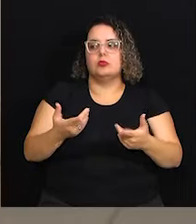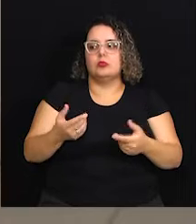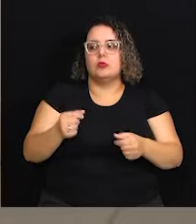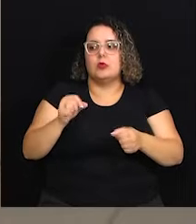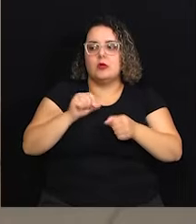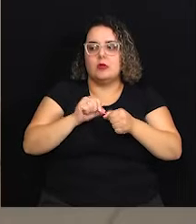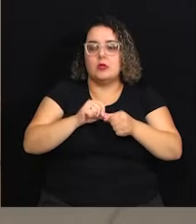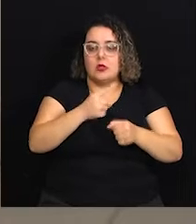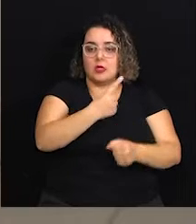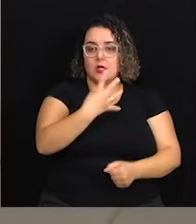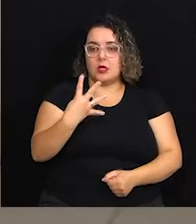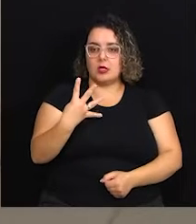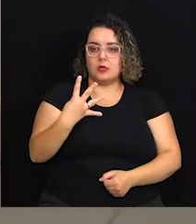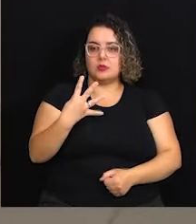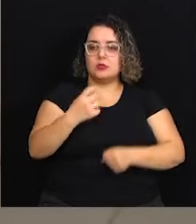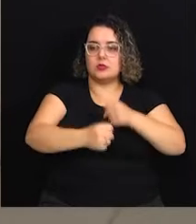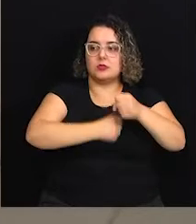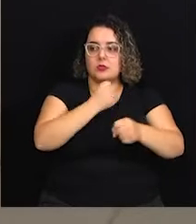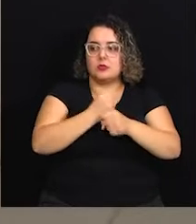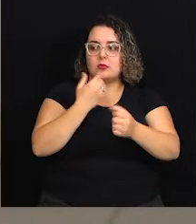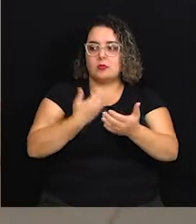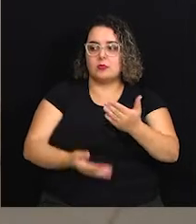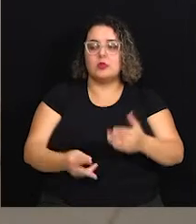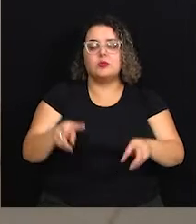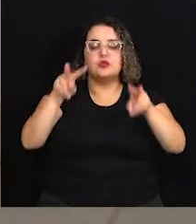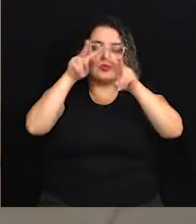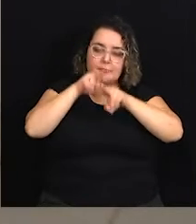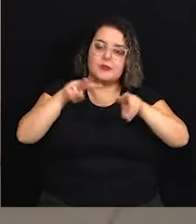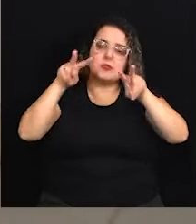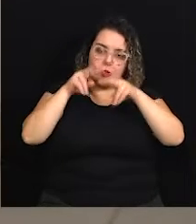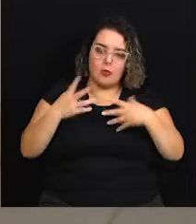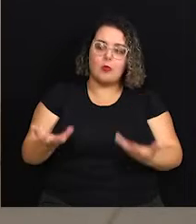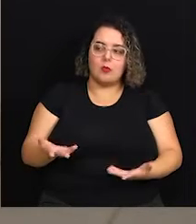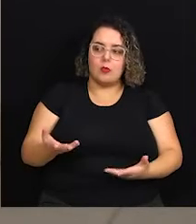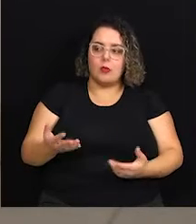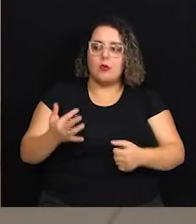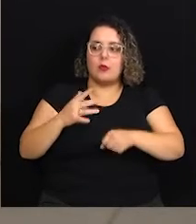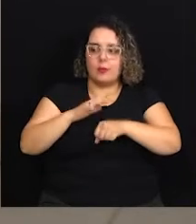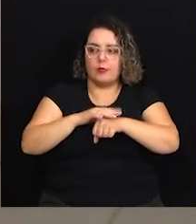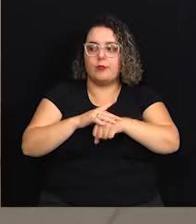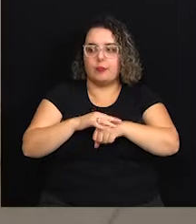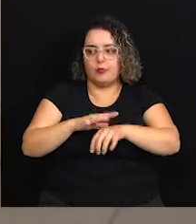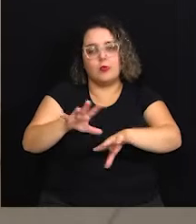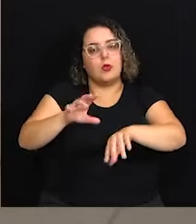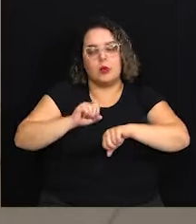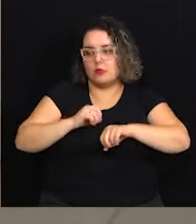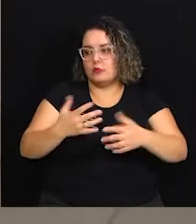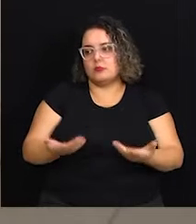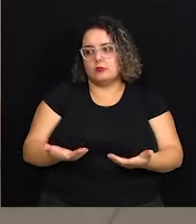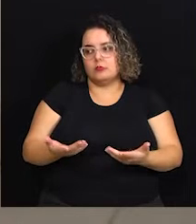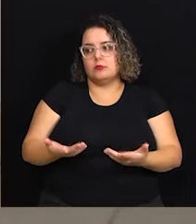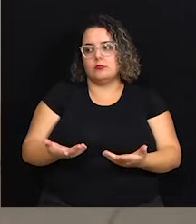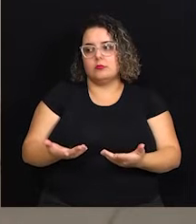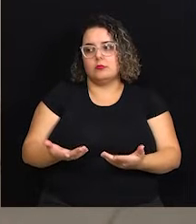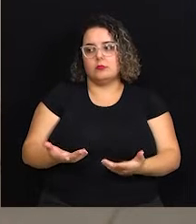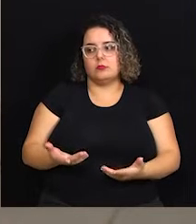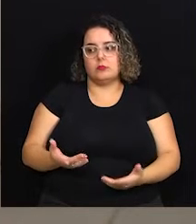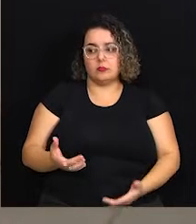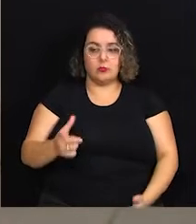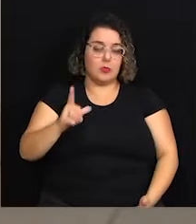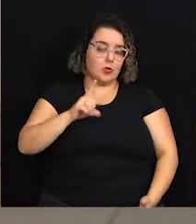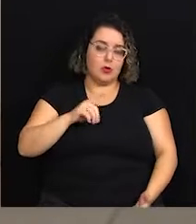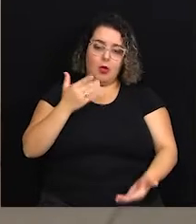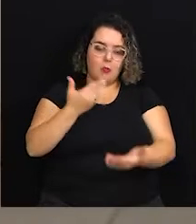14 anos que eu perdi a visão. Então, isso é uma doença que deu. E cada dia, sim, pode ter